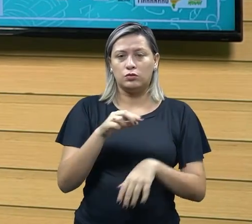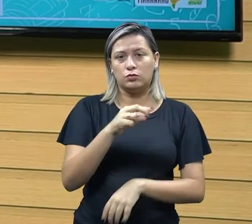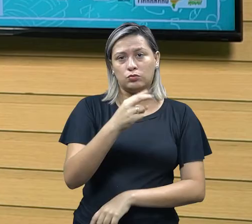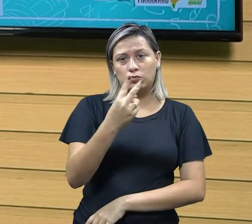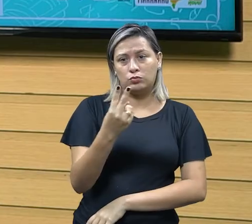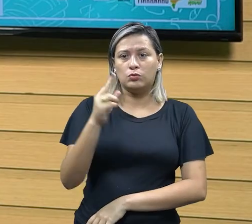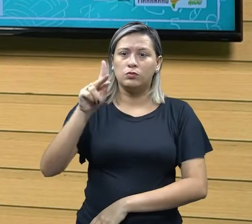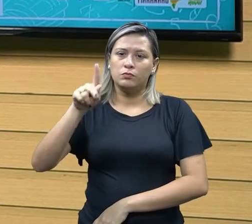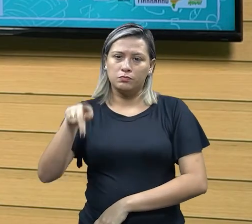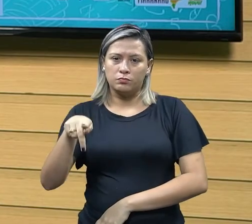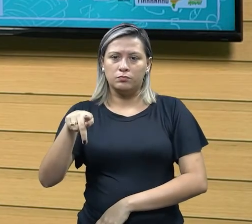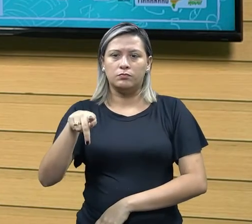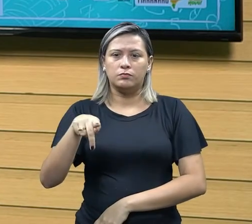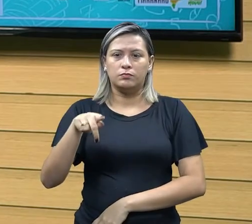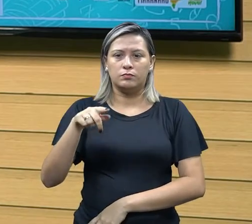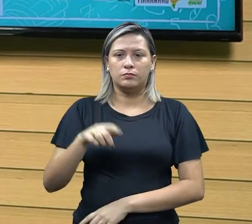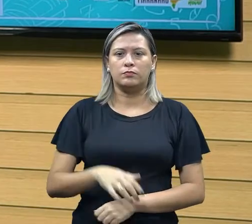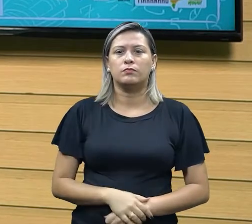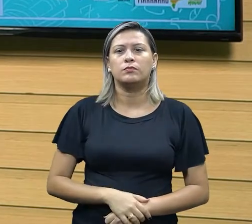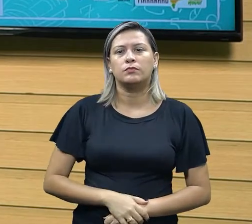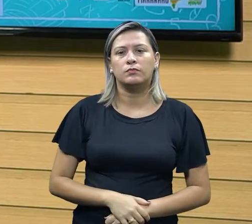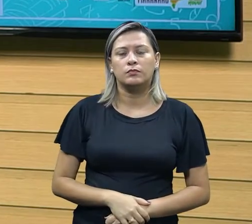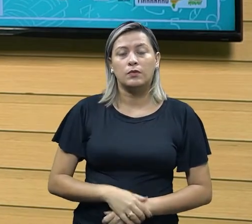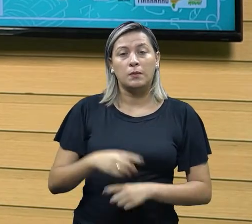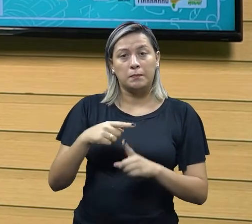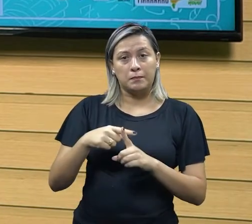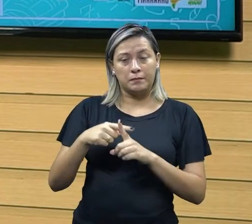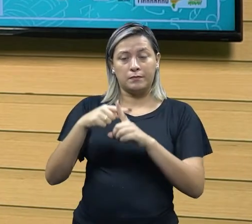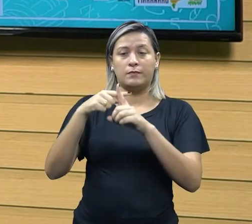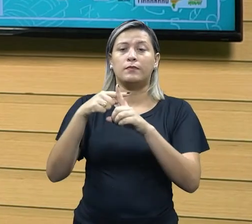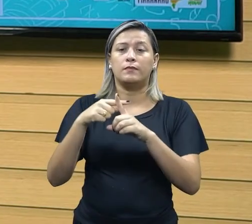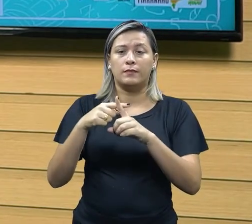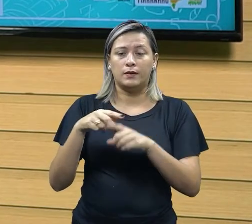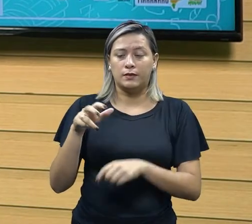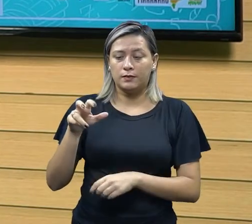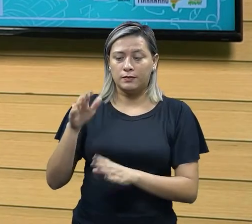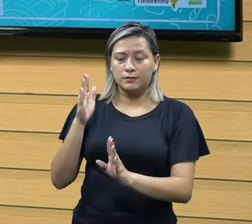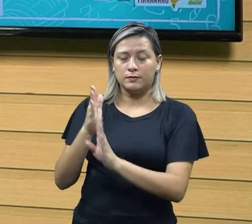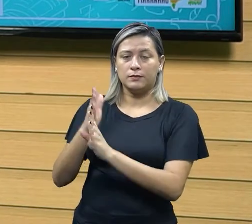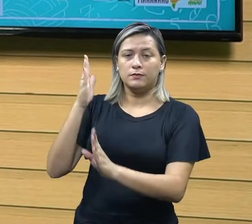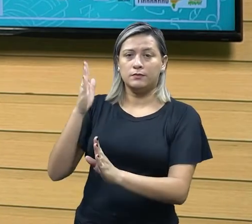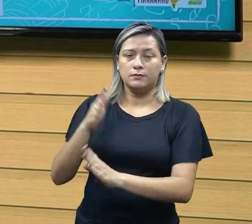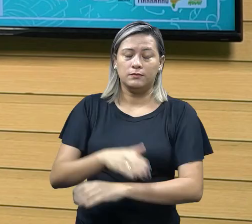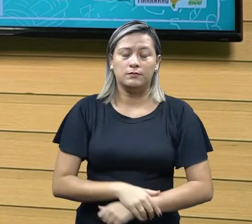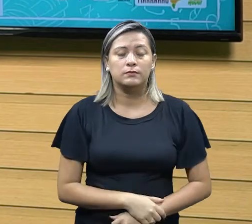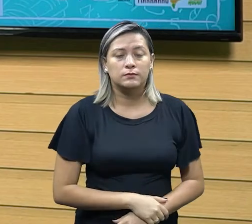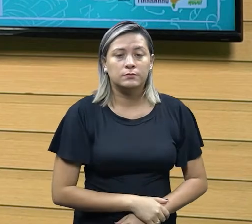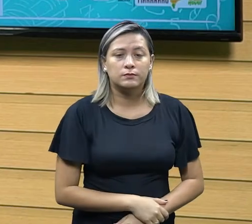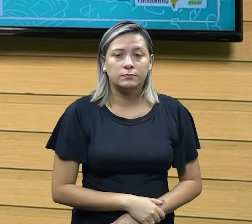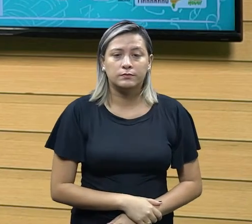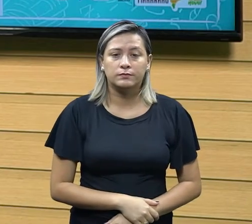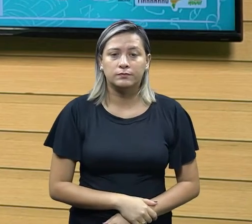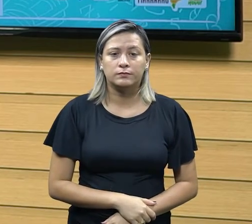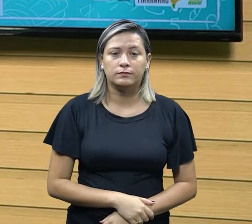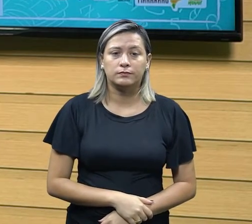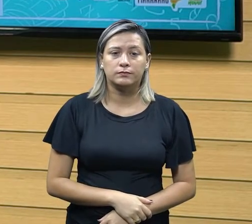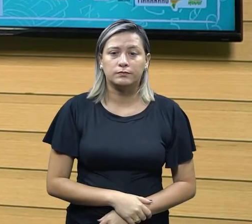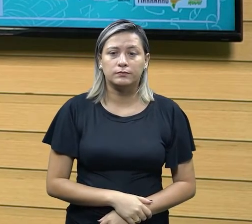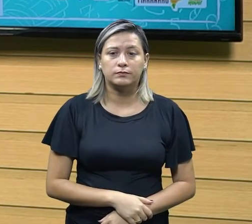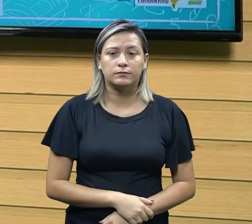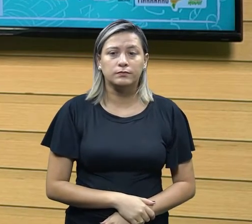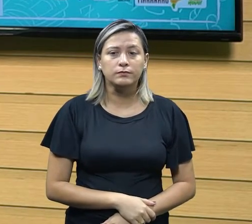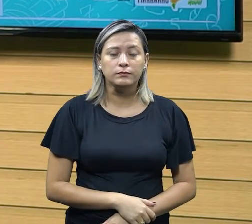círculo, só que aí vamos digitar 2P, que aí nós iremos formar um círculo passando por